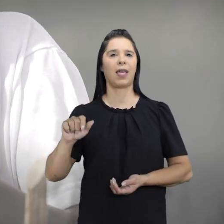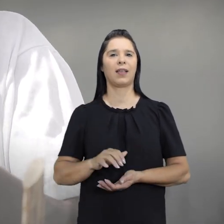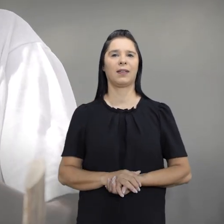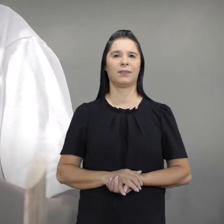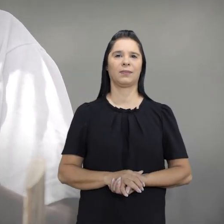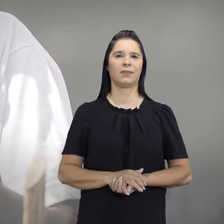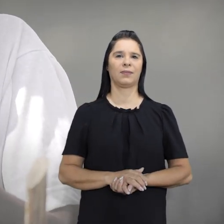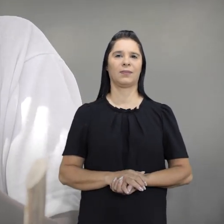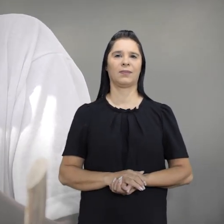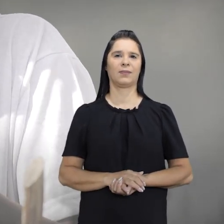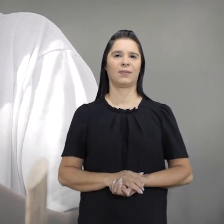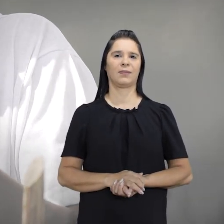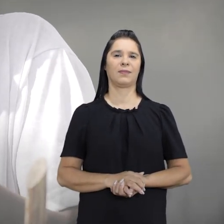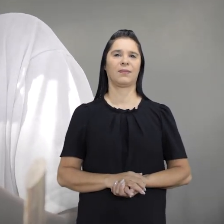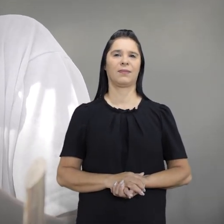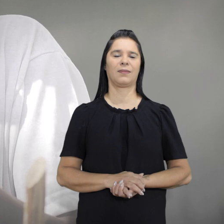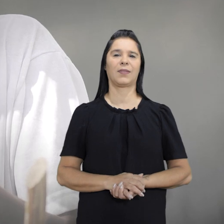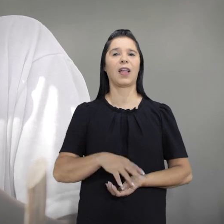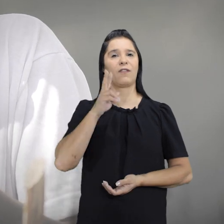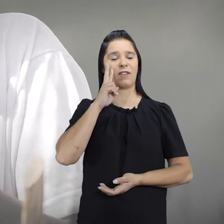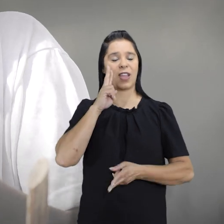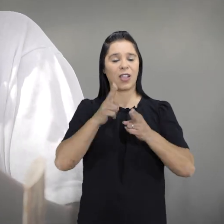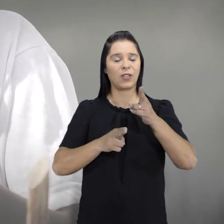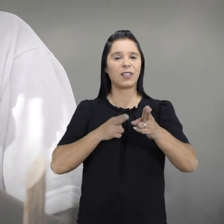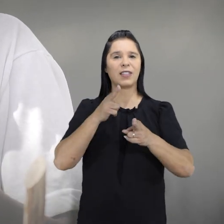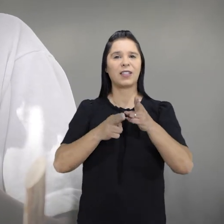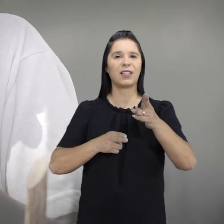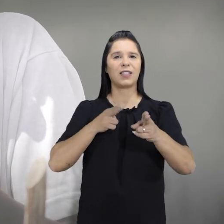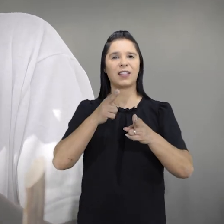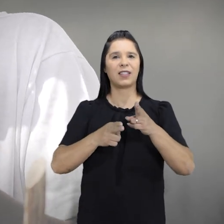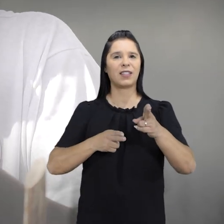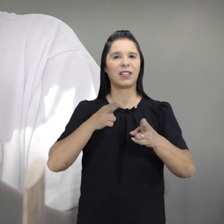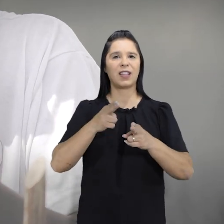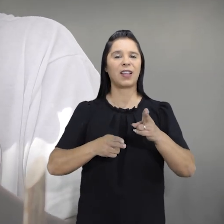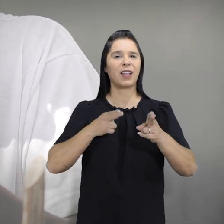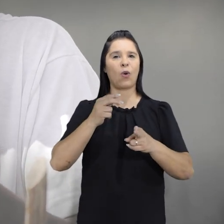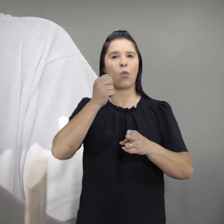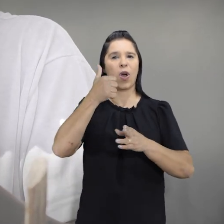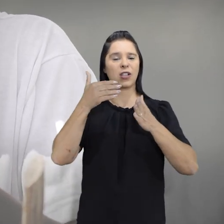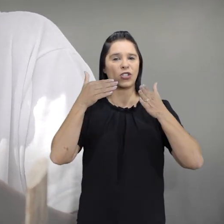lele, vem o trem, vem